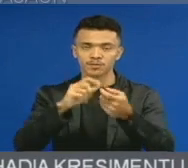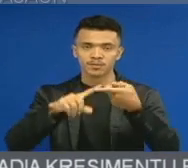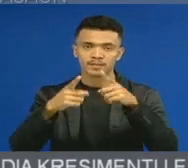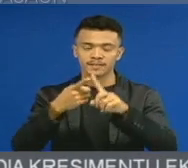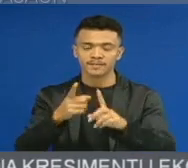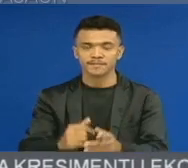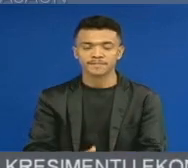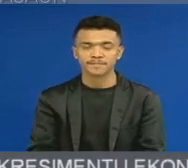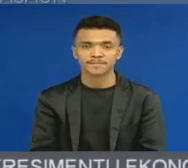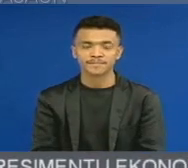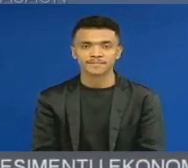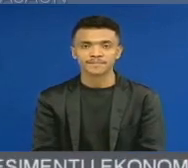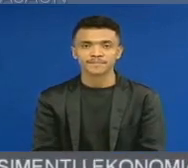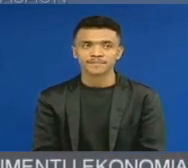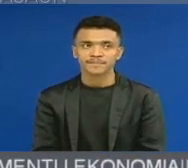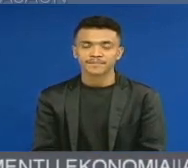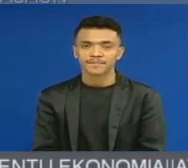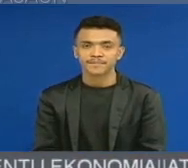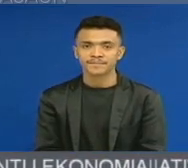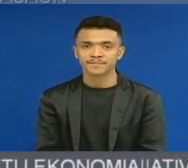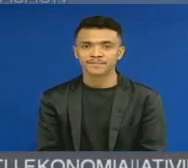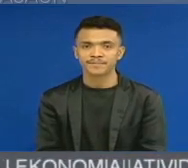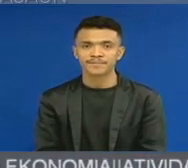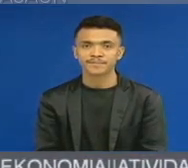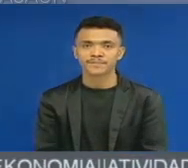da Costa. Hala favor.